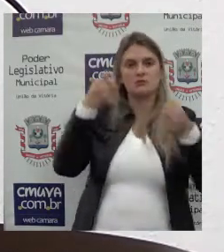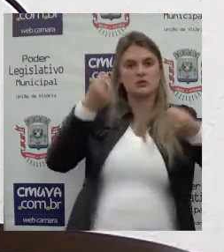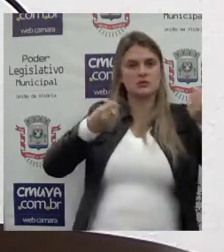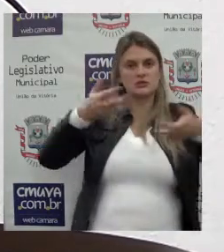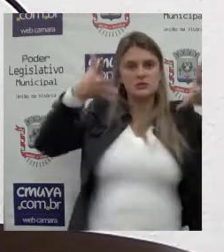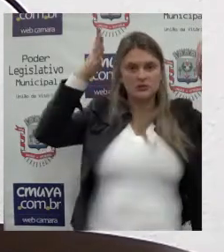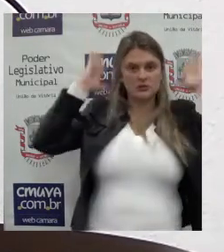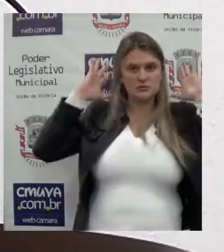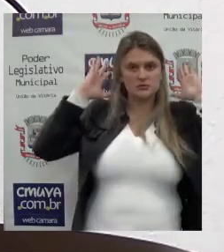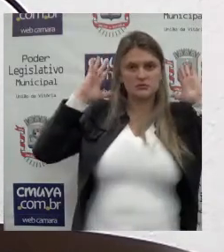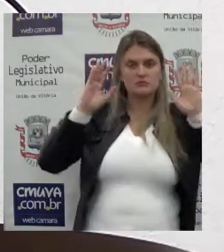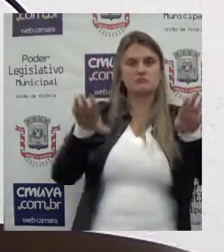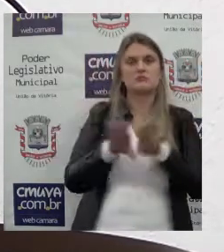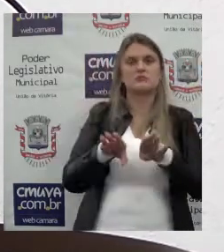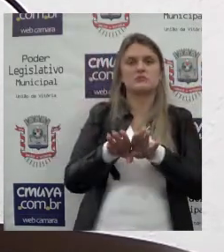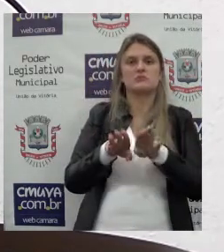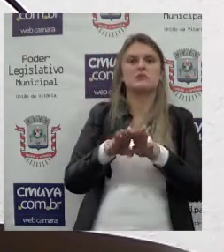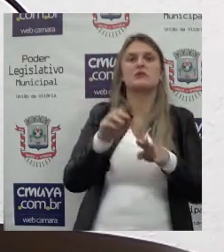toma um caminhão.